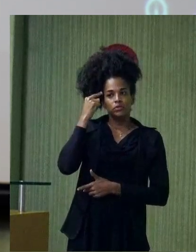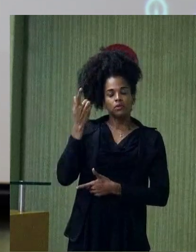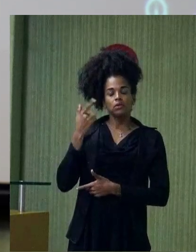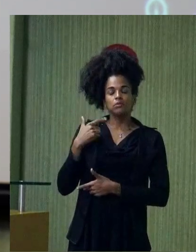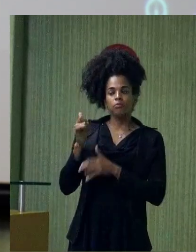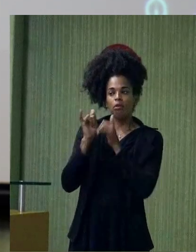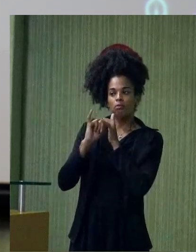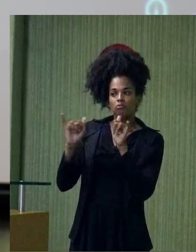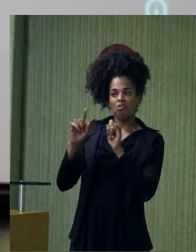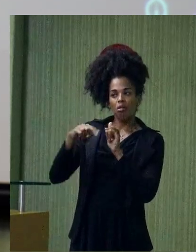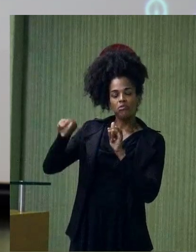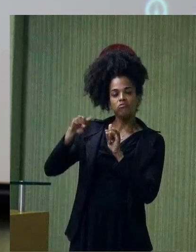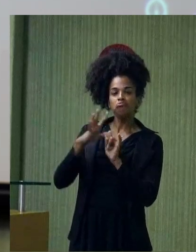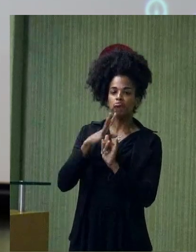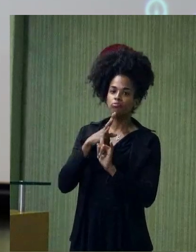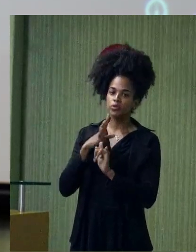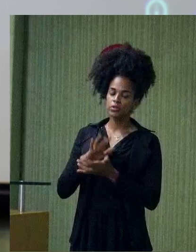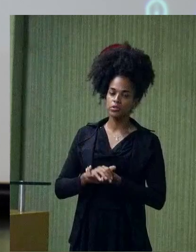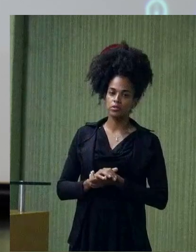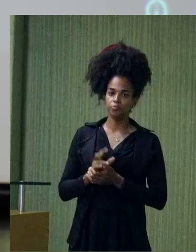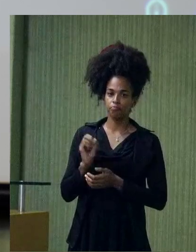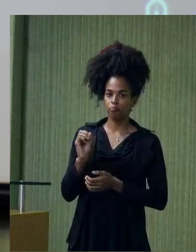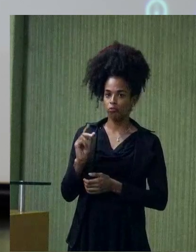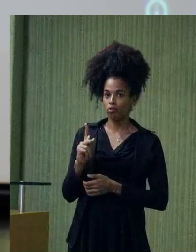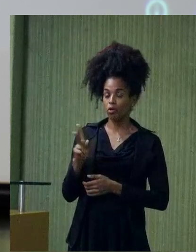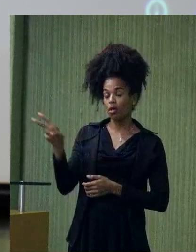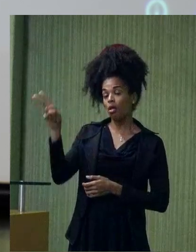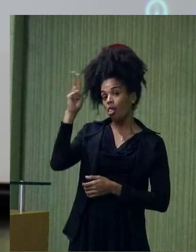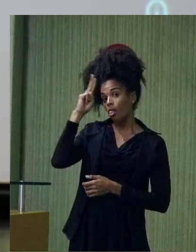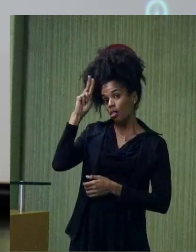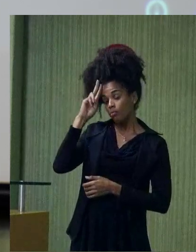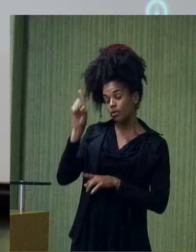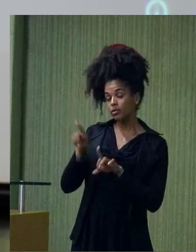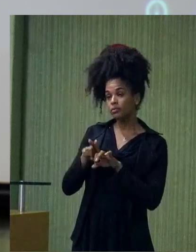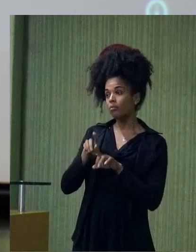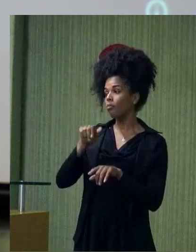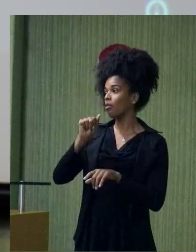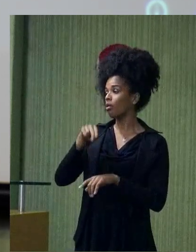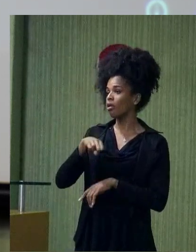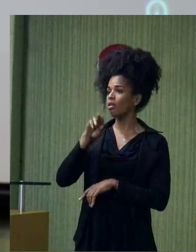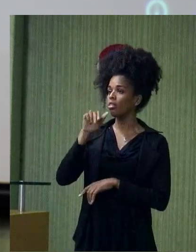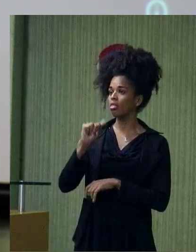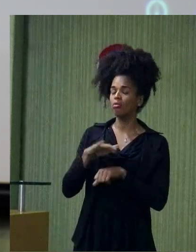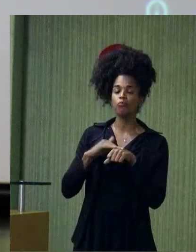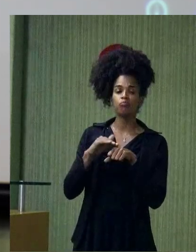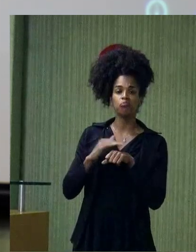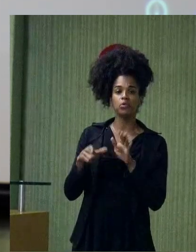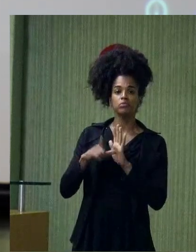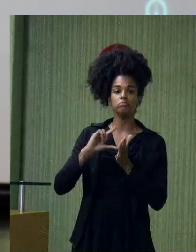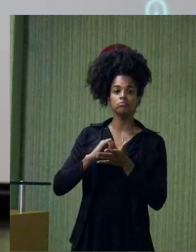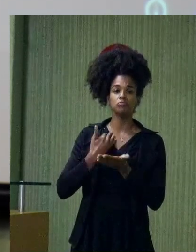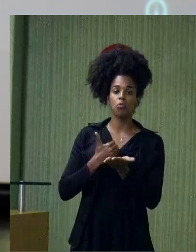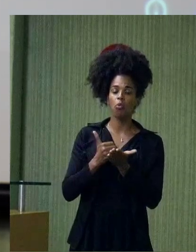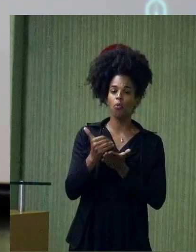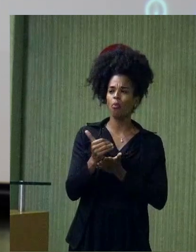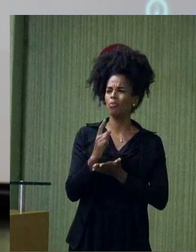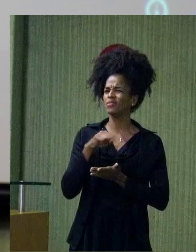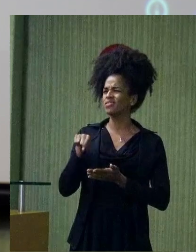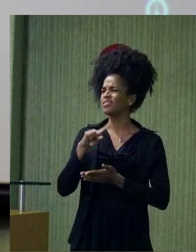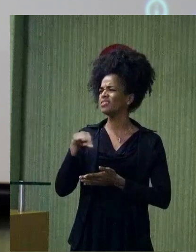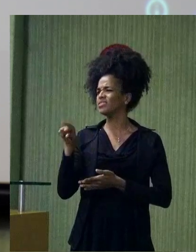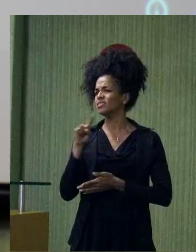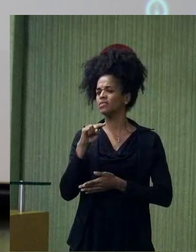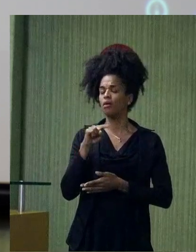né Eh e lembrar do que Ana tava conversando com Ana antes de começar eu não sei se ela tá por aí da infância